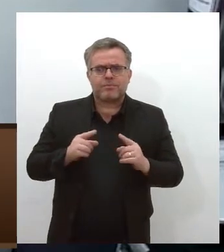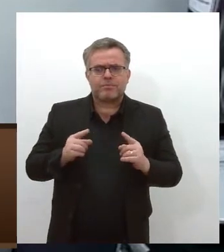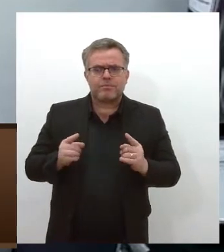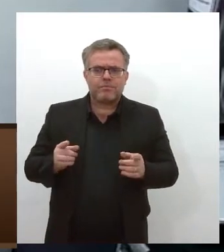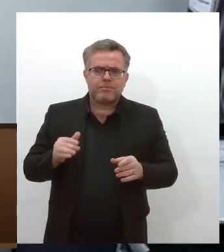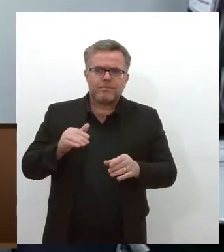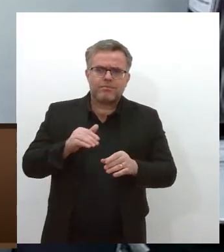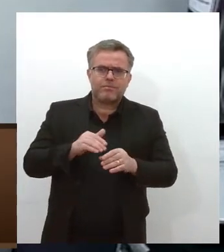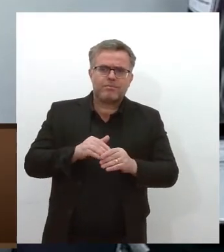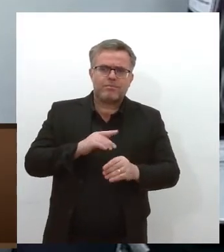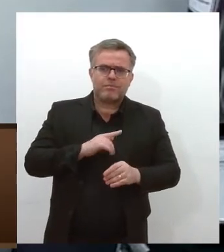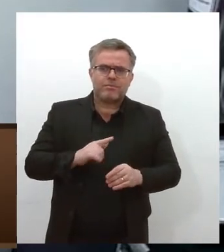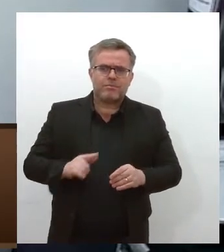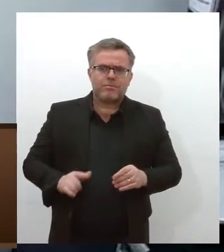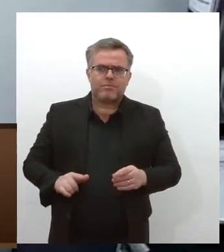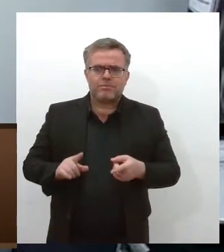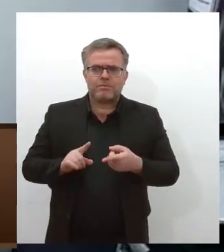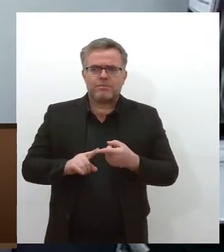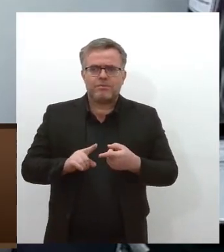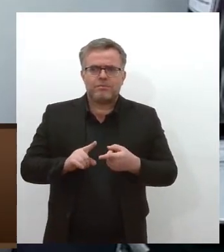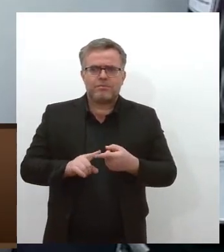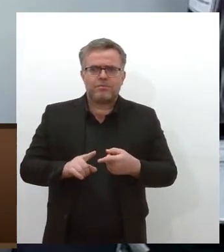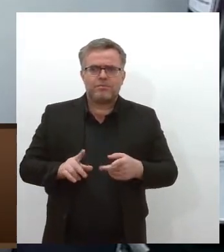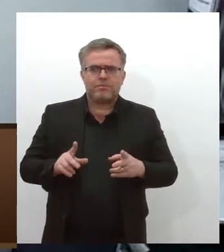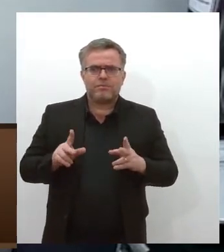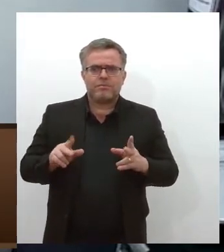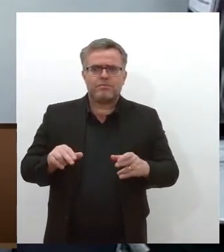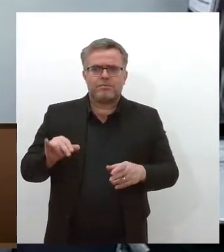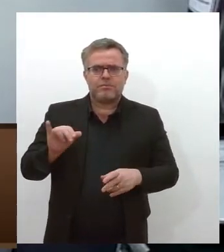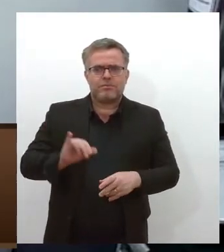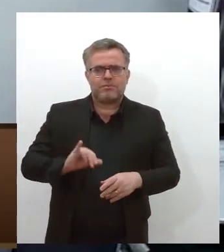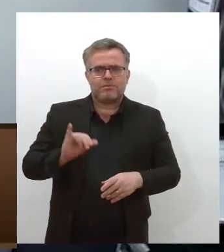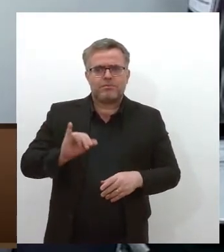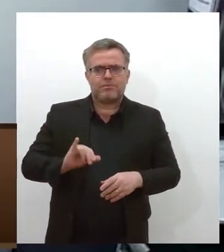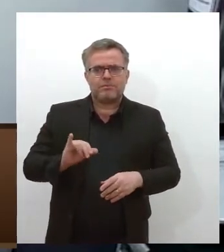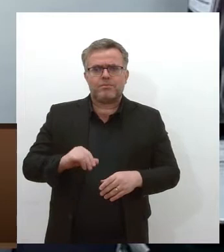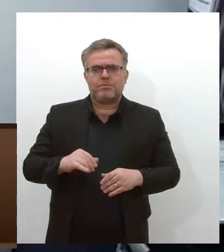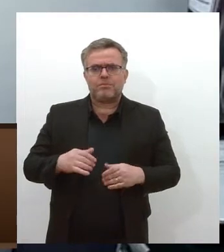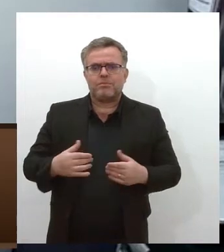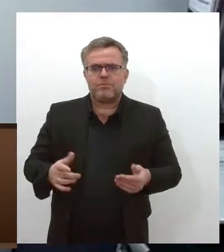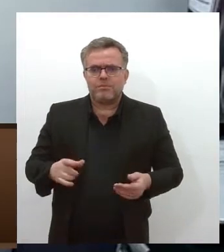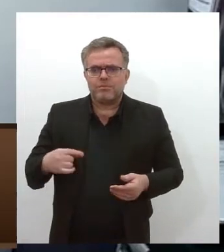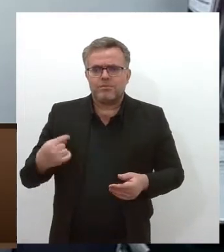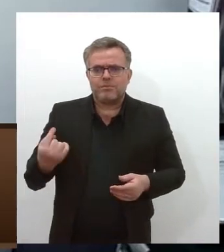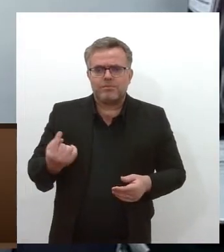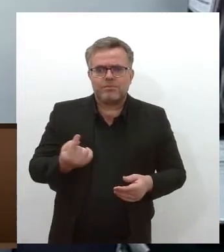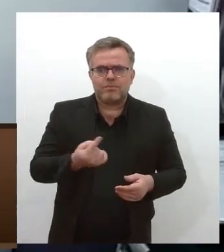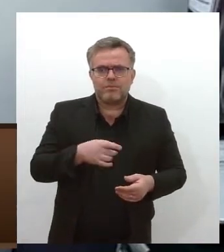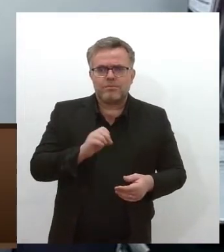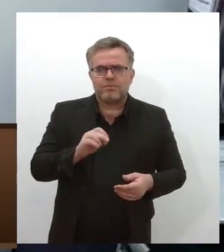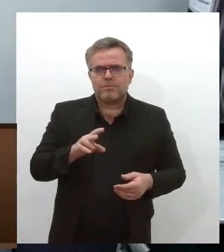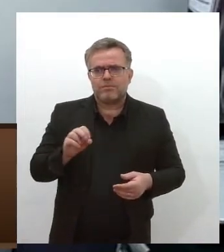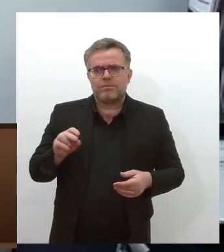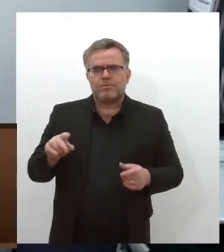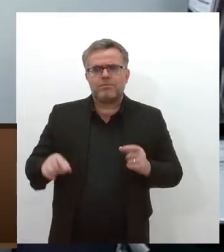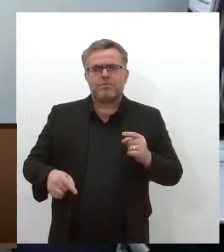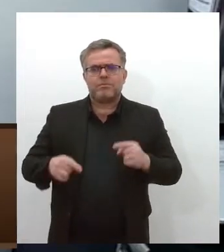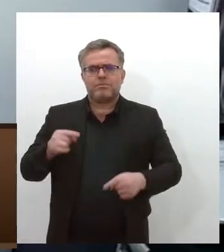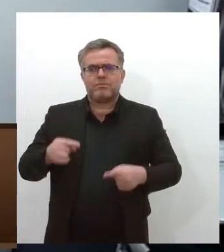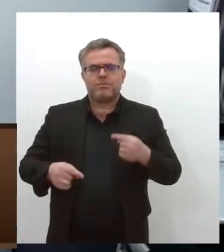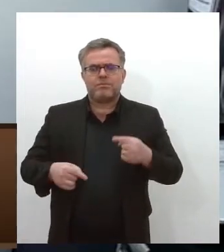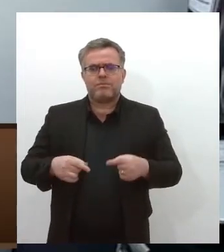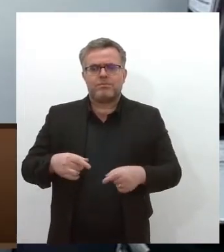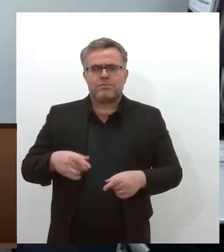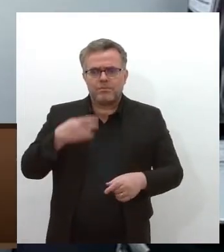também tem uma relevância maior. Ou seja, nós acabamos sendo dominados na discussão política para presidente,